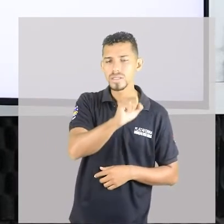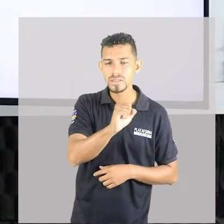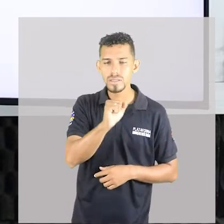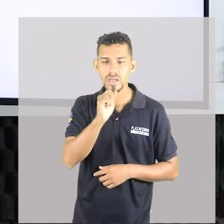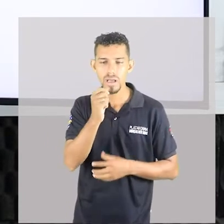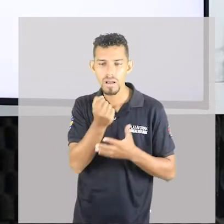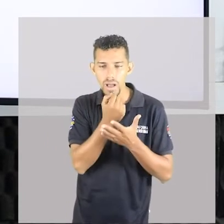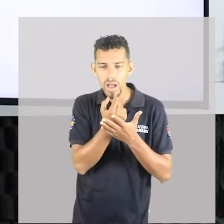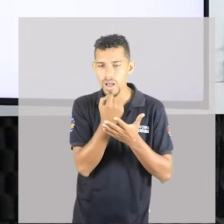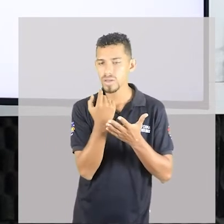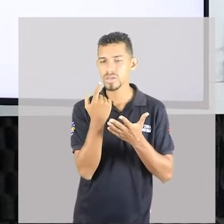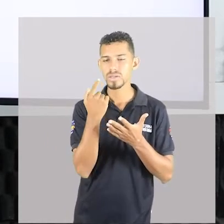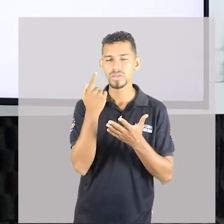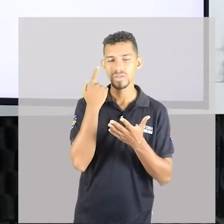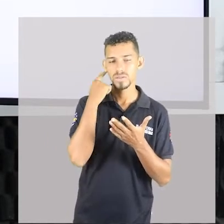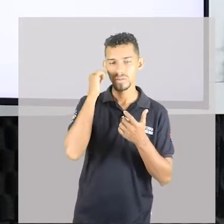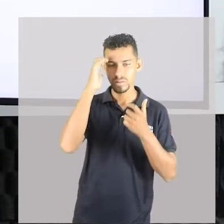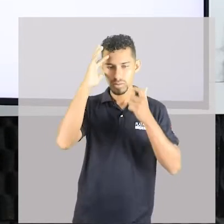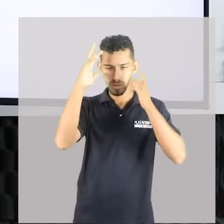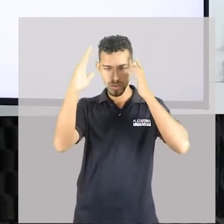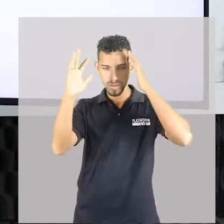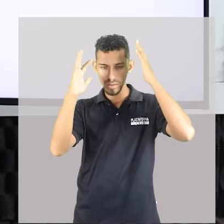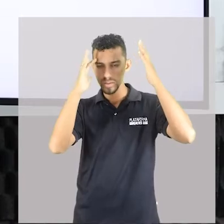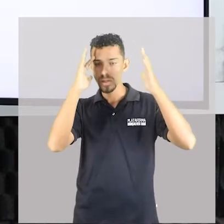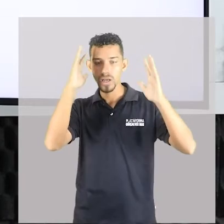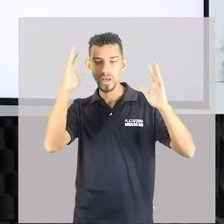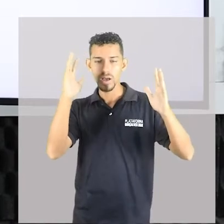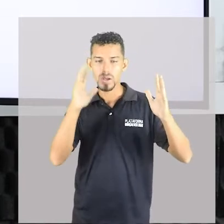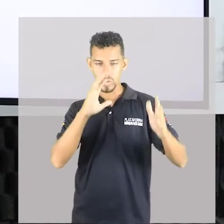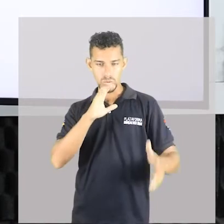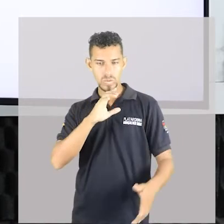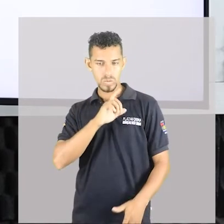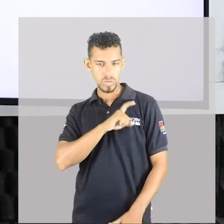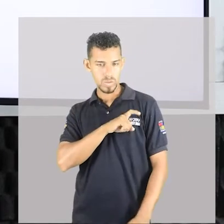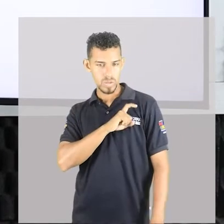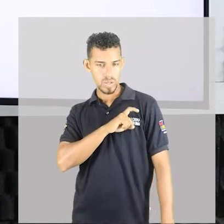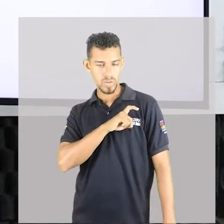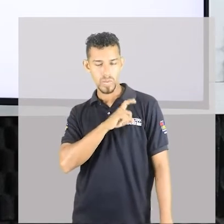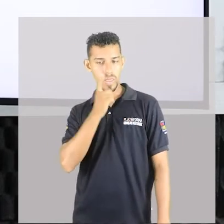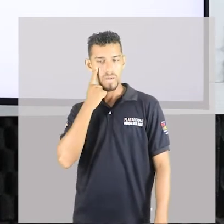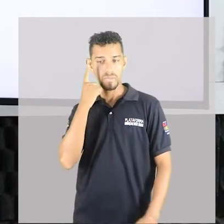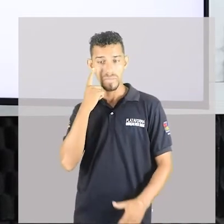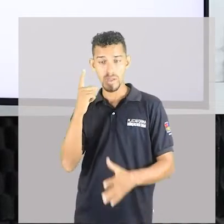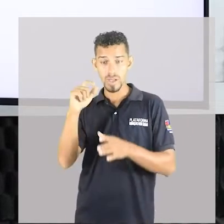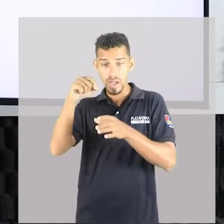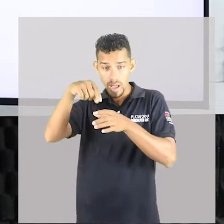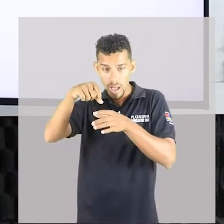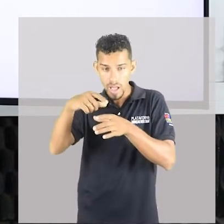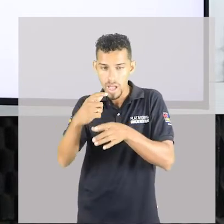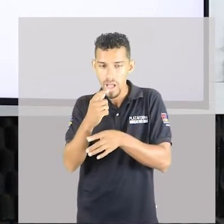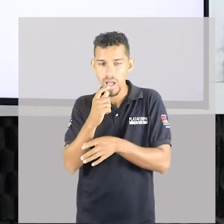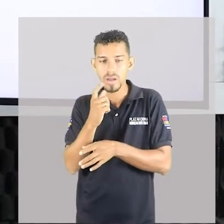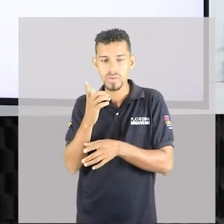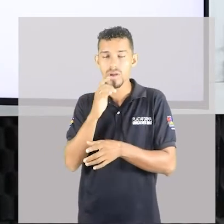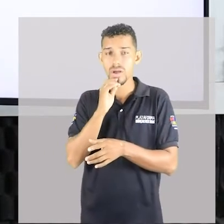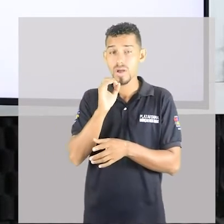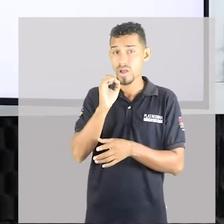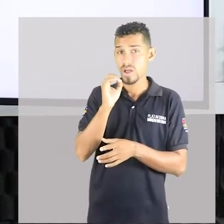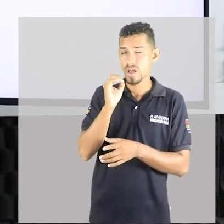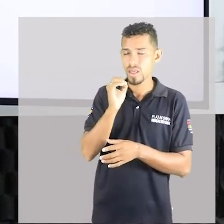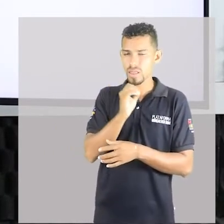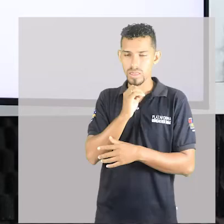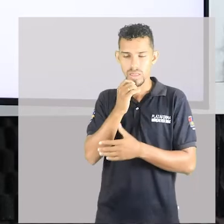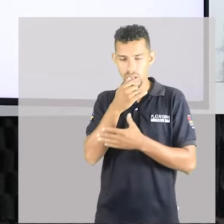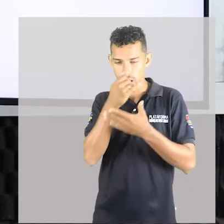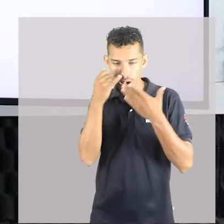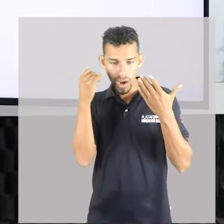alucinógena. Então, olha só, gente, a perversidade, né, você coloca uma droga, né, isso de fato para que a